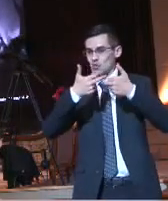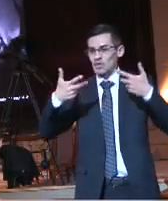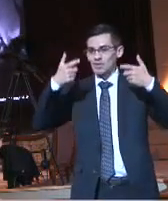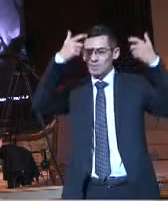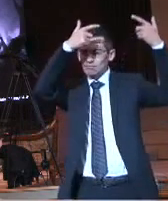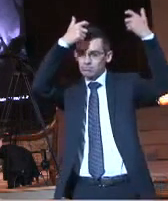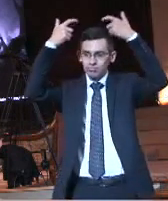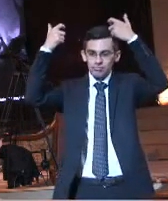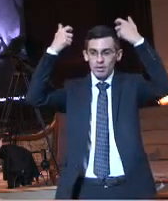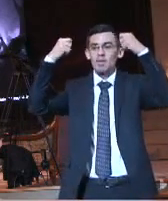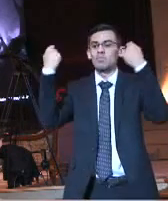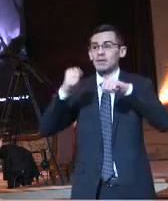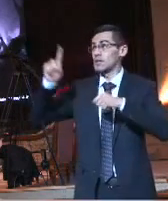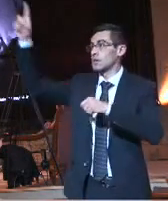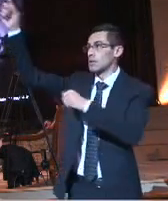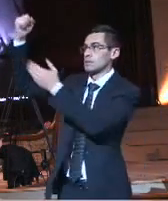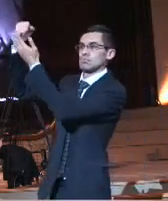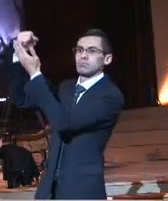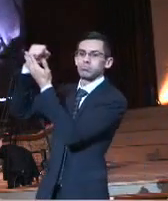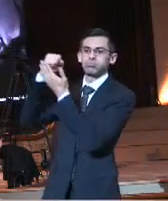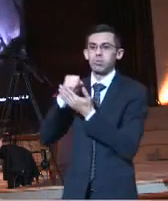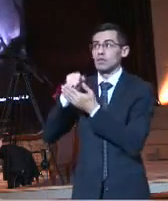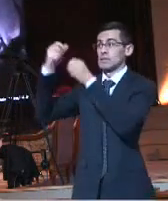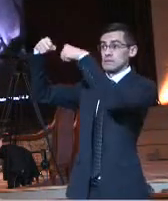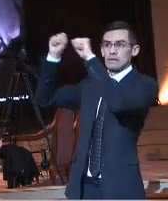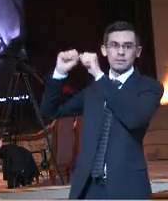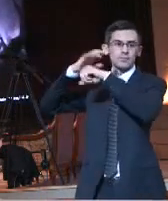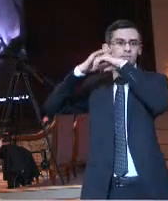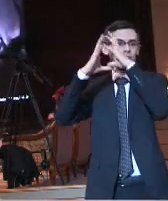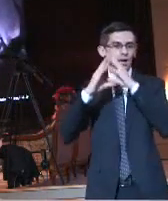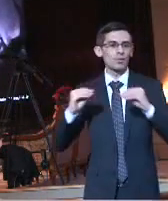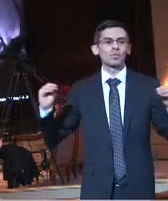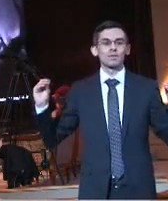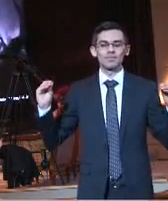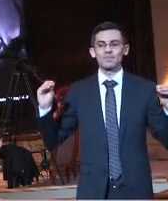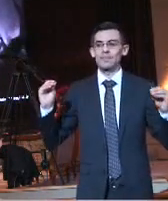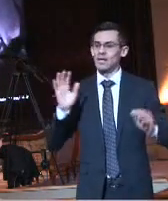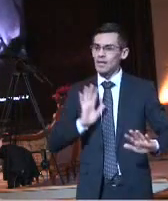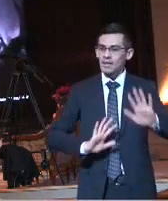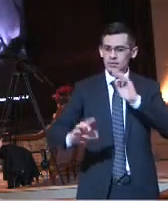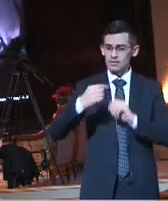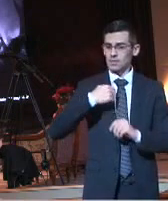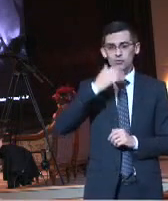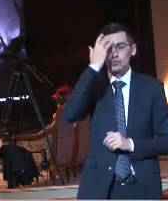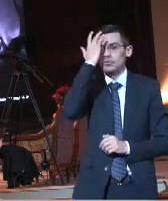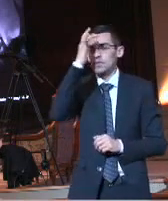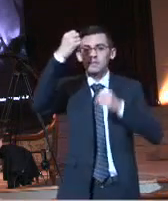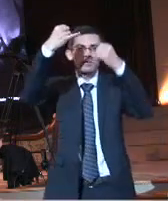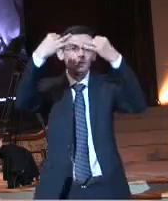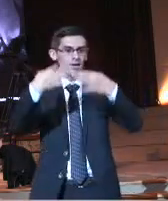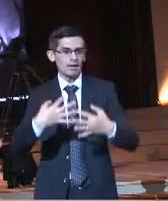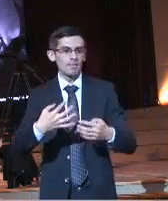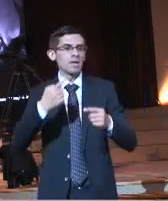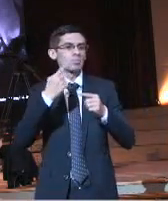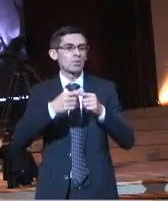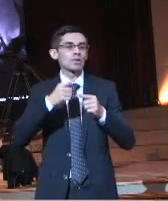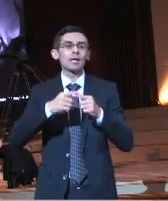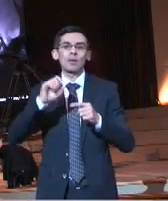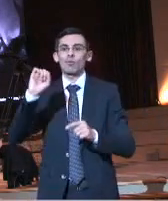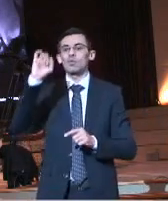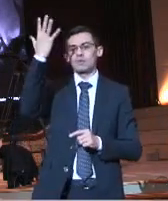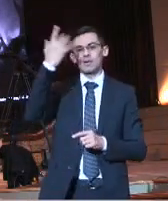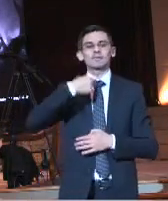uma intervenção de Deus. E muitas vezes eu não sei explicar porque Deus dá